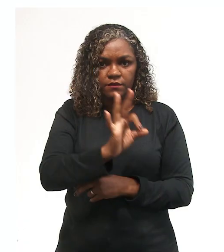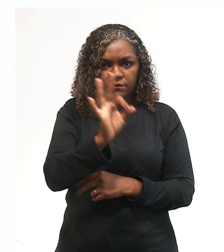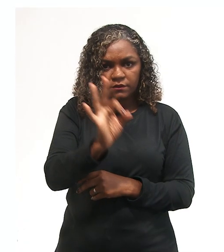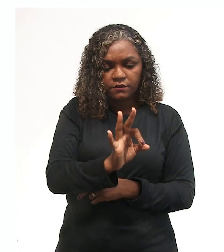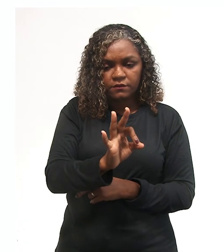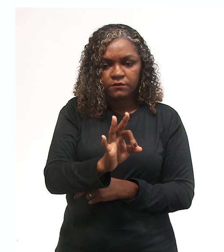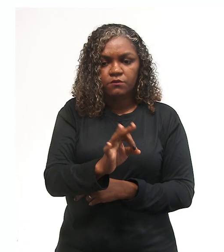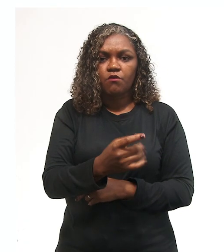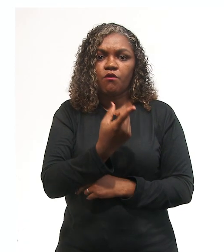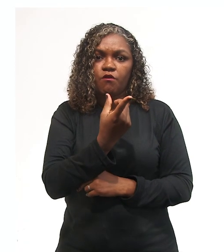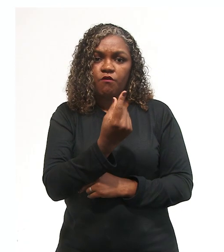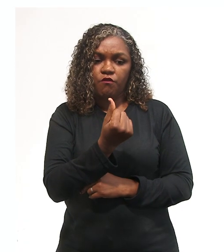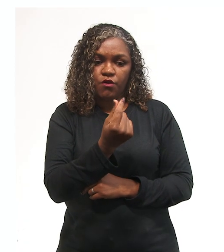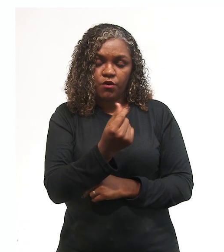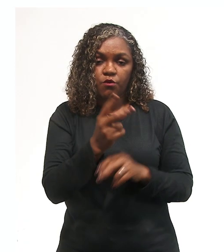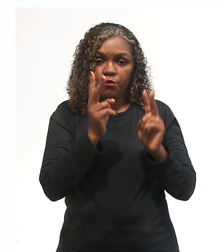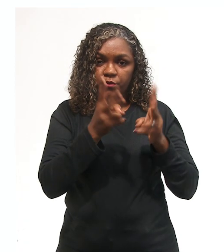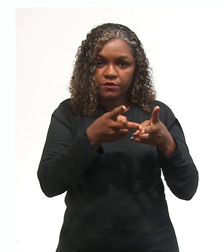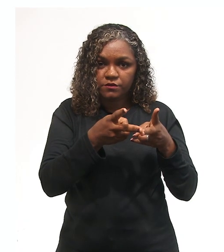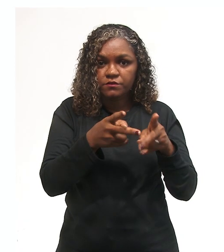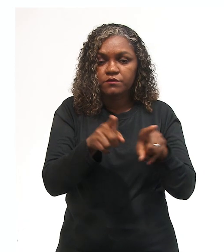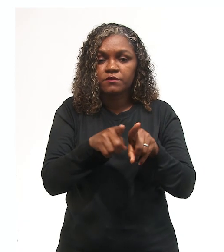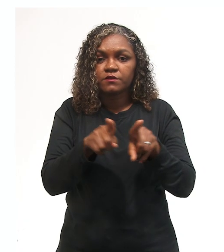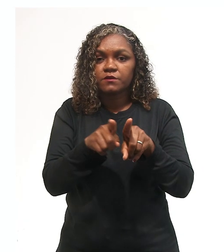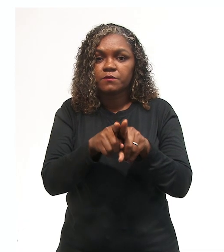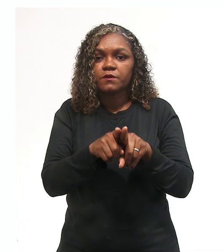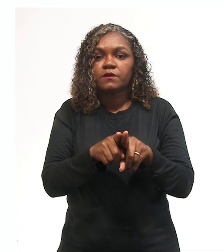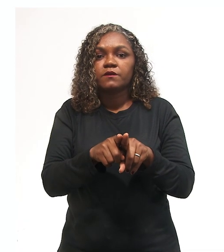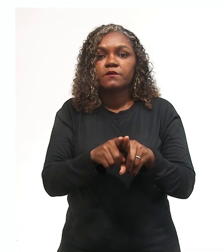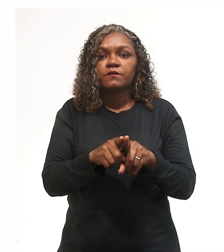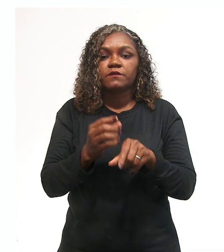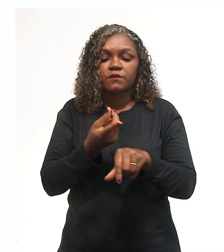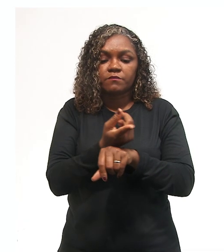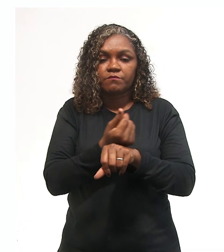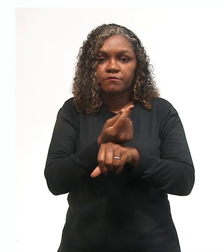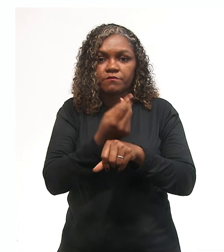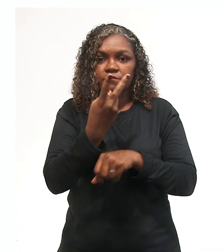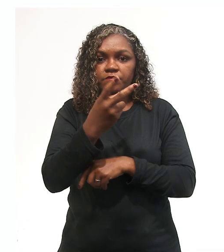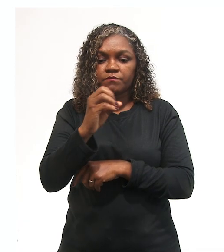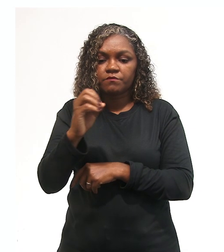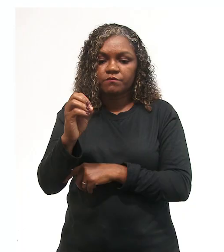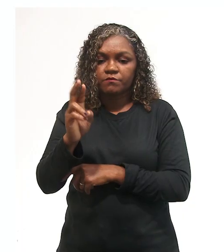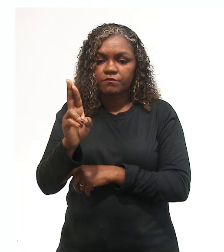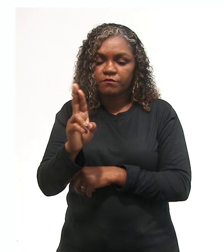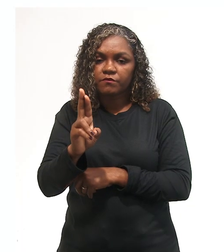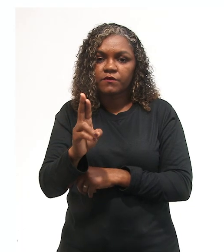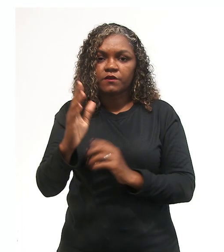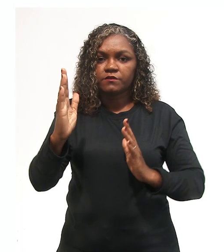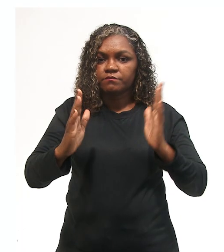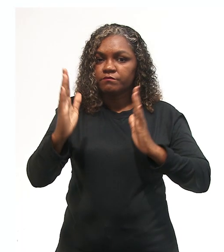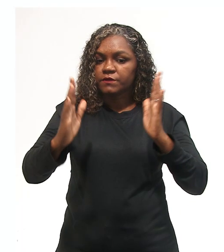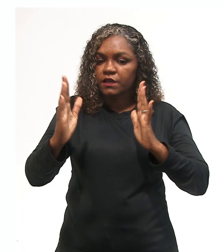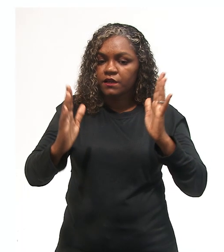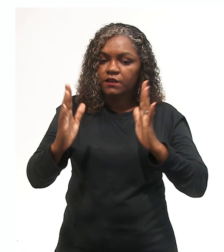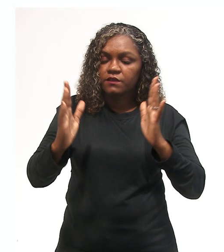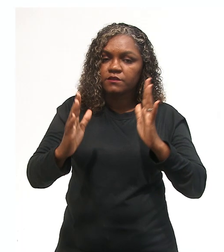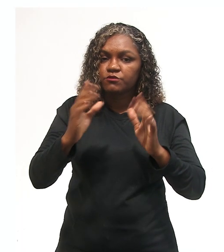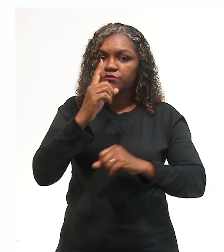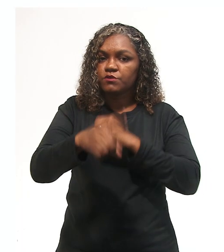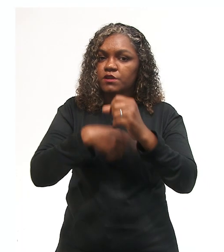mesmos valores, uma taxa de juros, ou um capital de R$200, um prazo de 1 ano, a